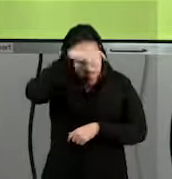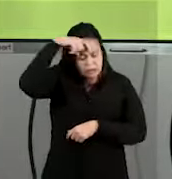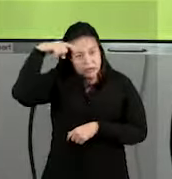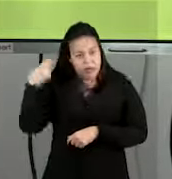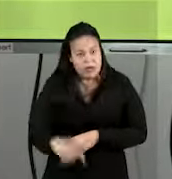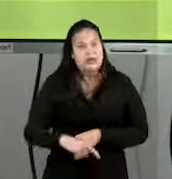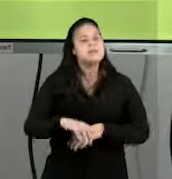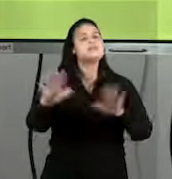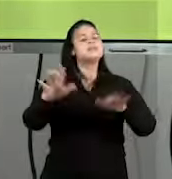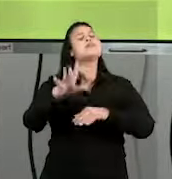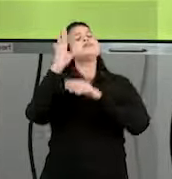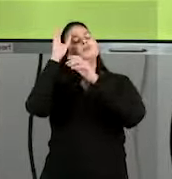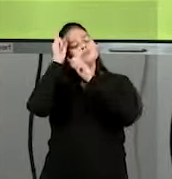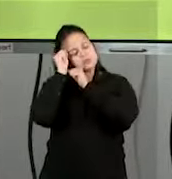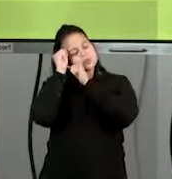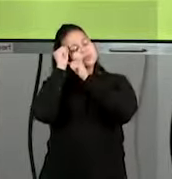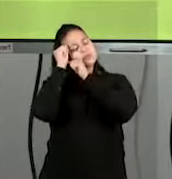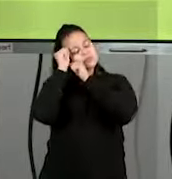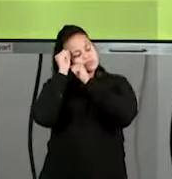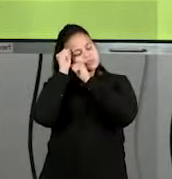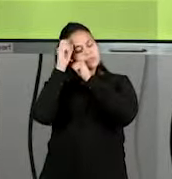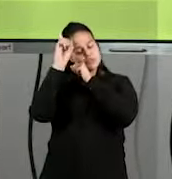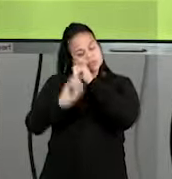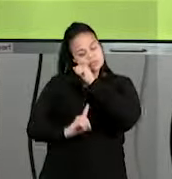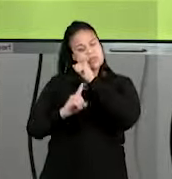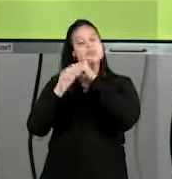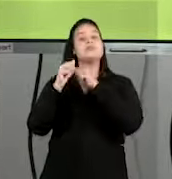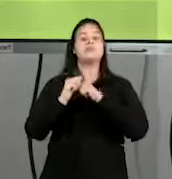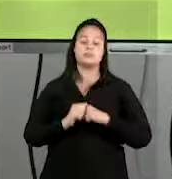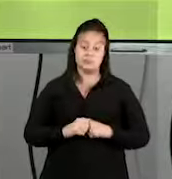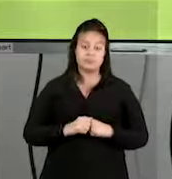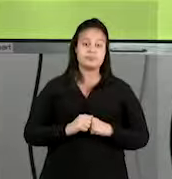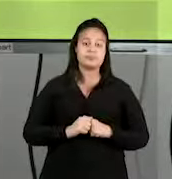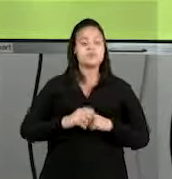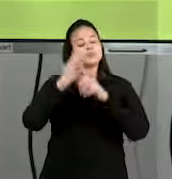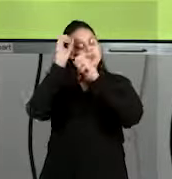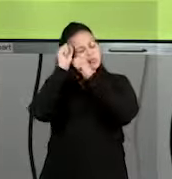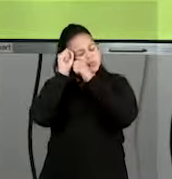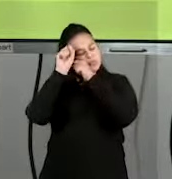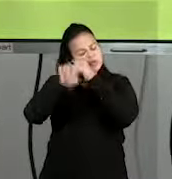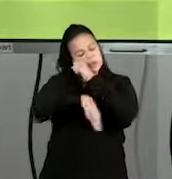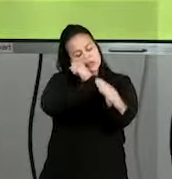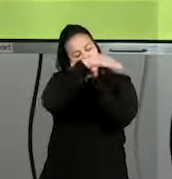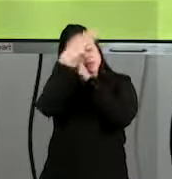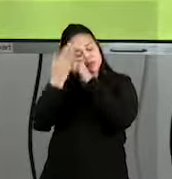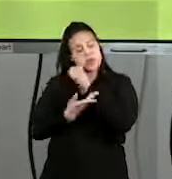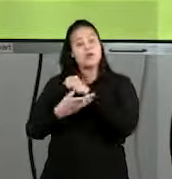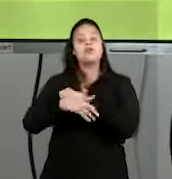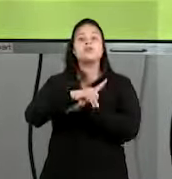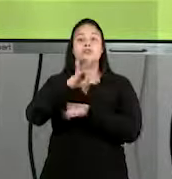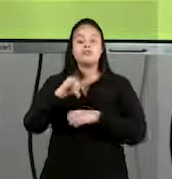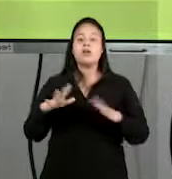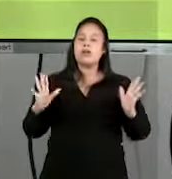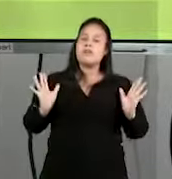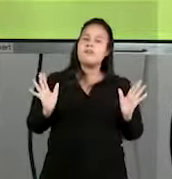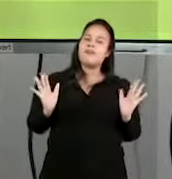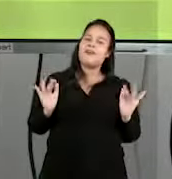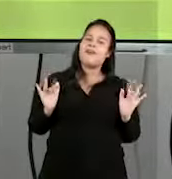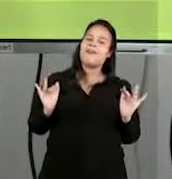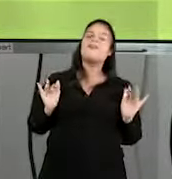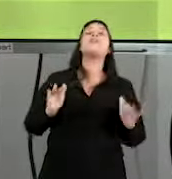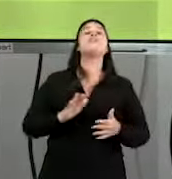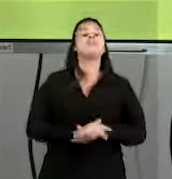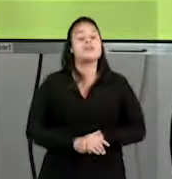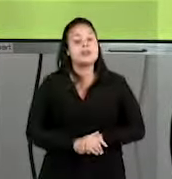hora que você tem sono e você tem direito a dormir. Chega uma hora que, mesmo que você durma todos os dias, você precisa de um dia para você descansar, fazer uma